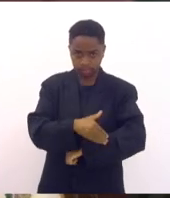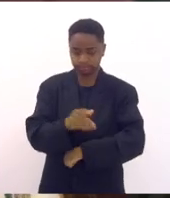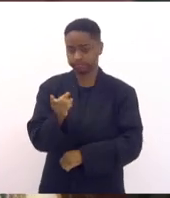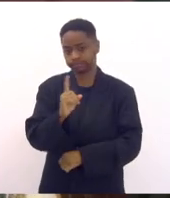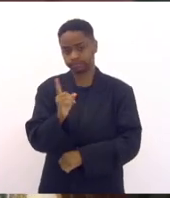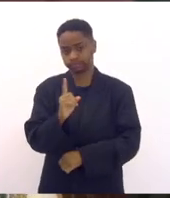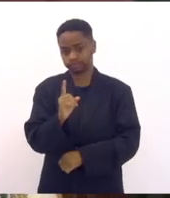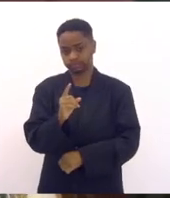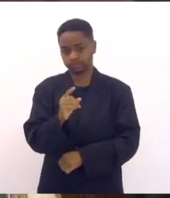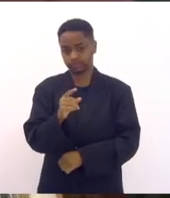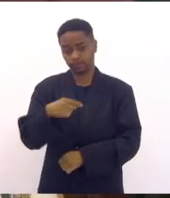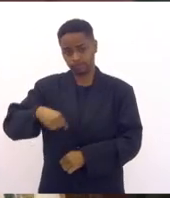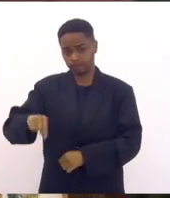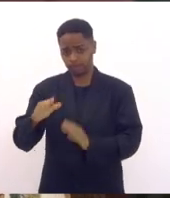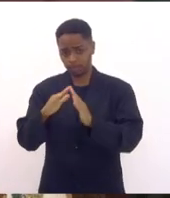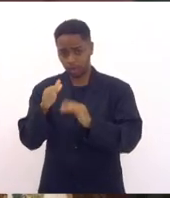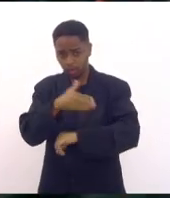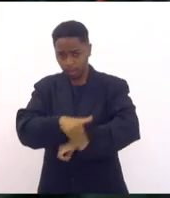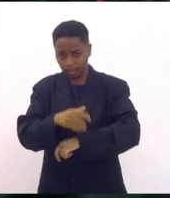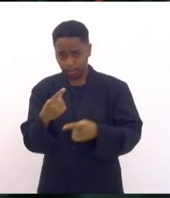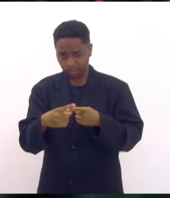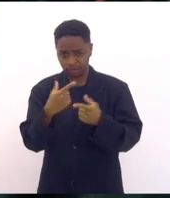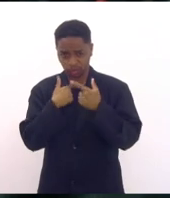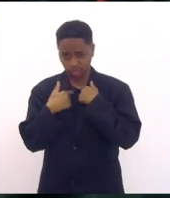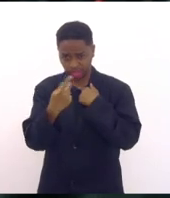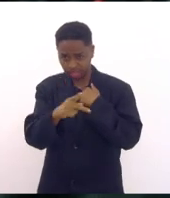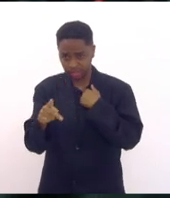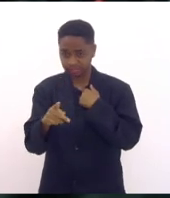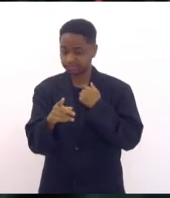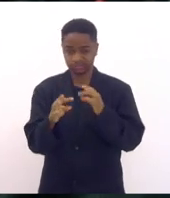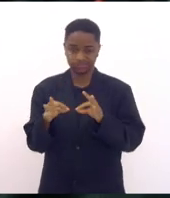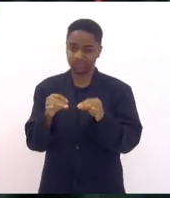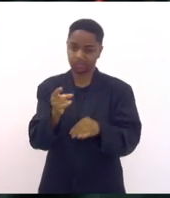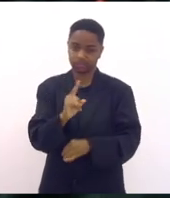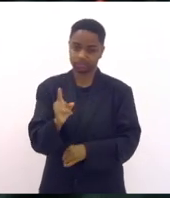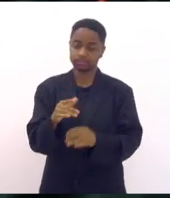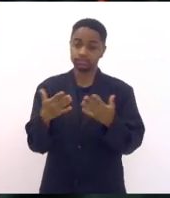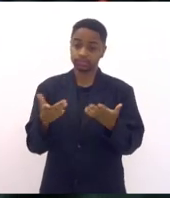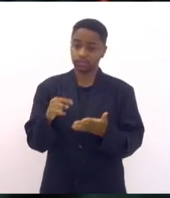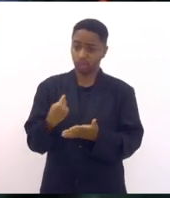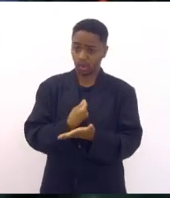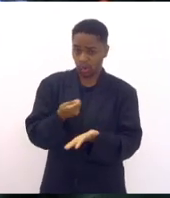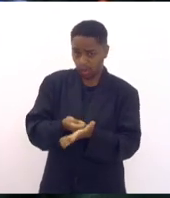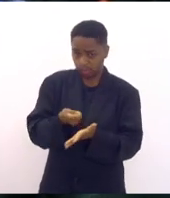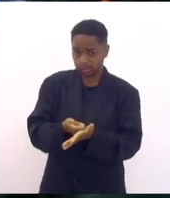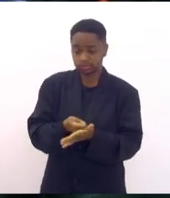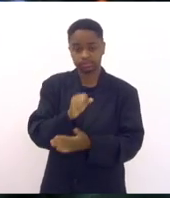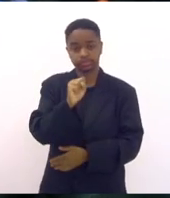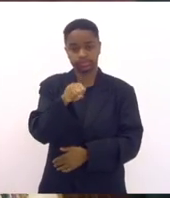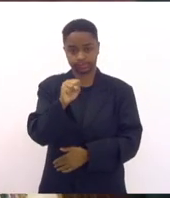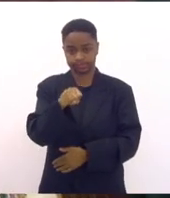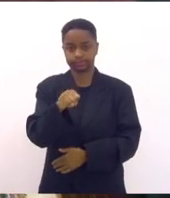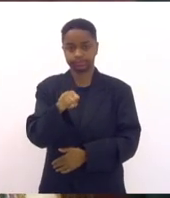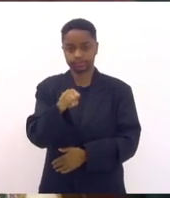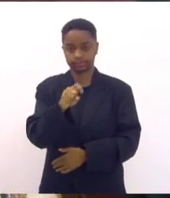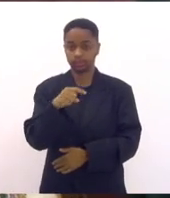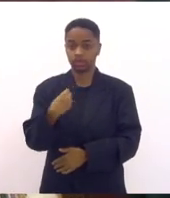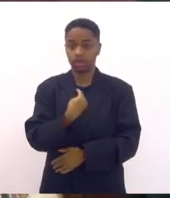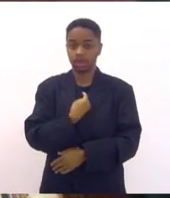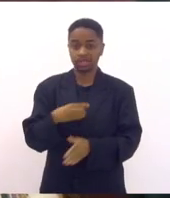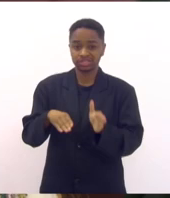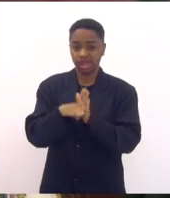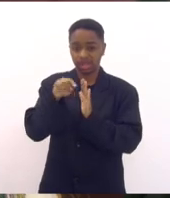você tá lá porque quer nem todos aí a nossa obrigação é nós não viemos aqui